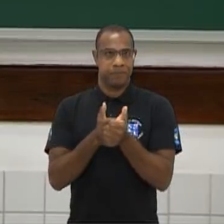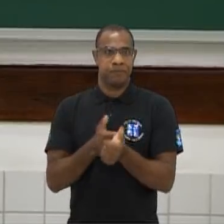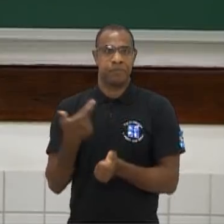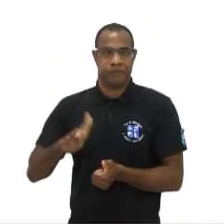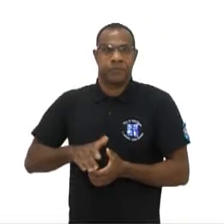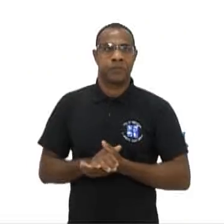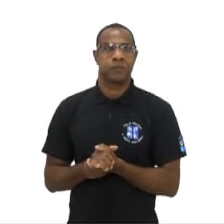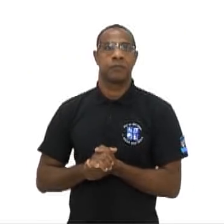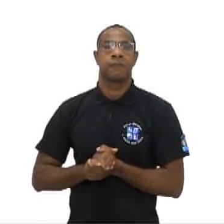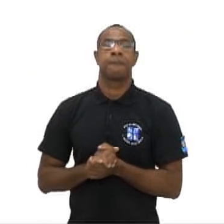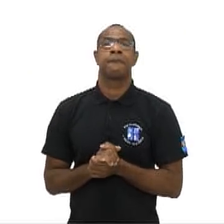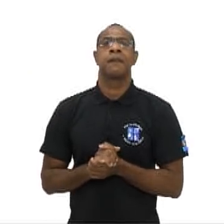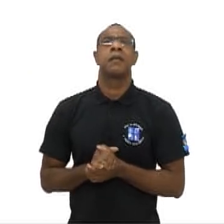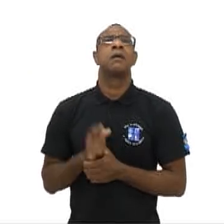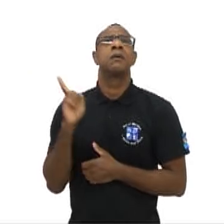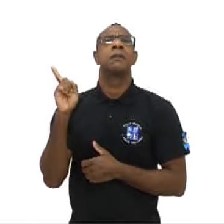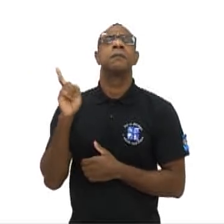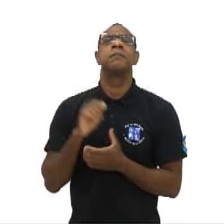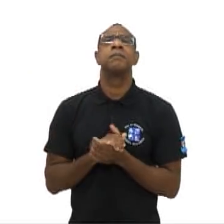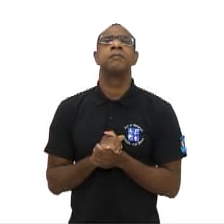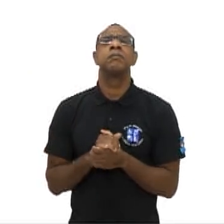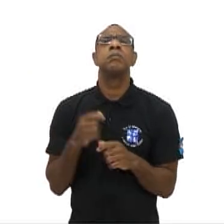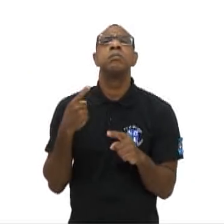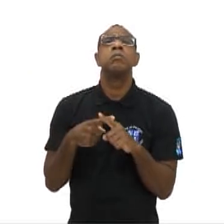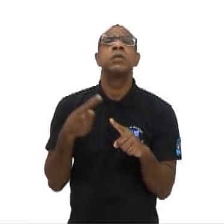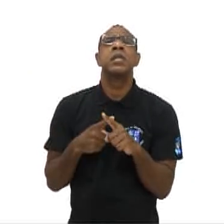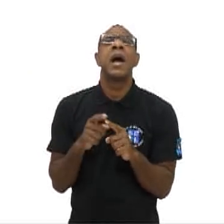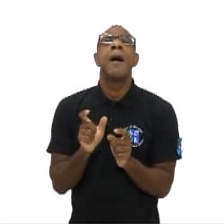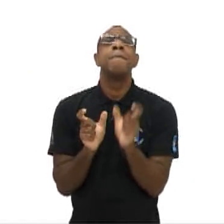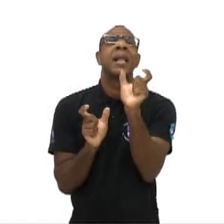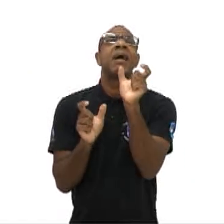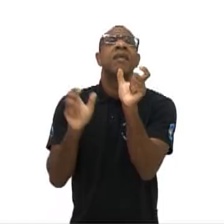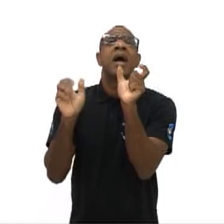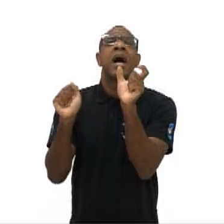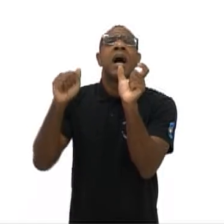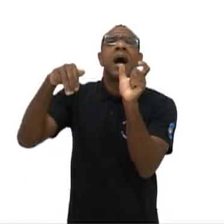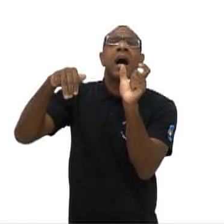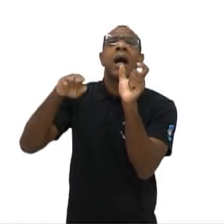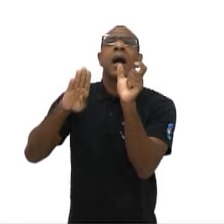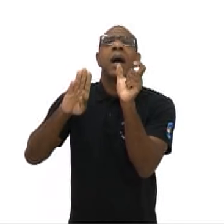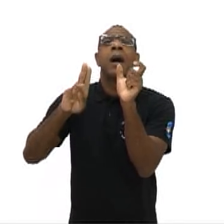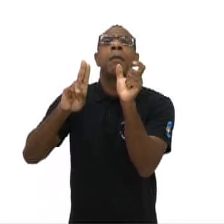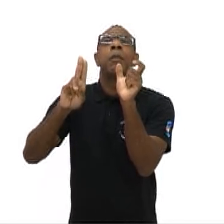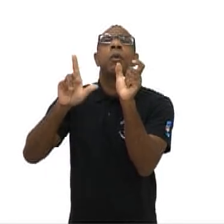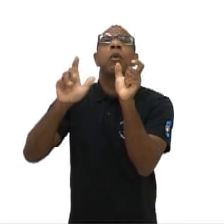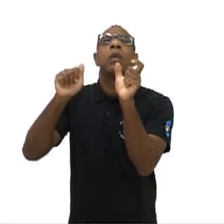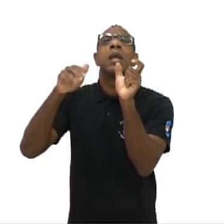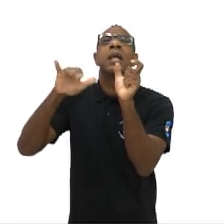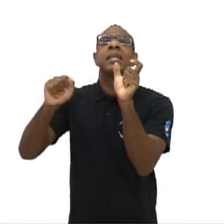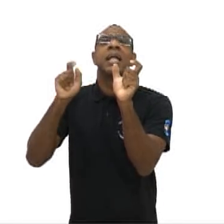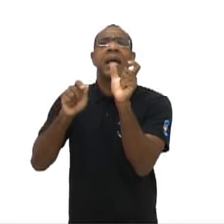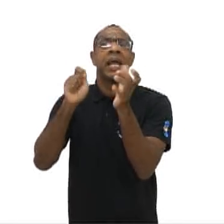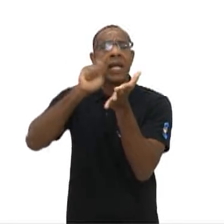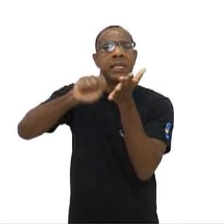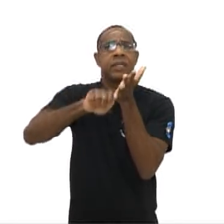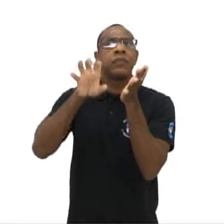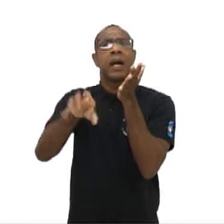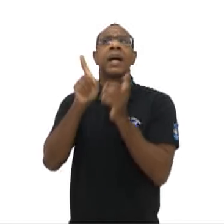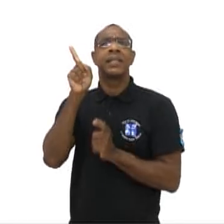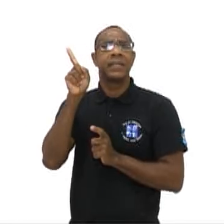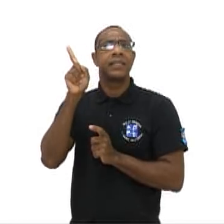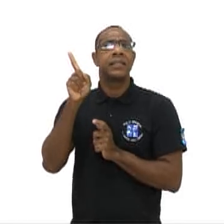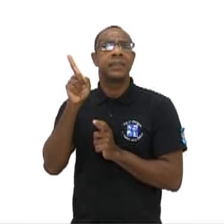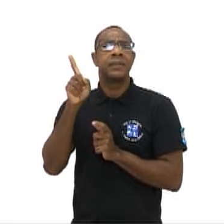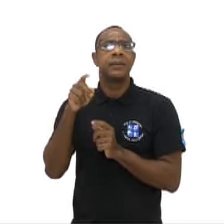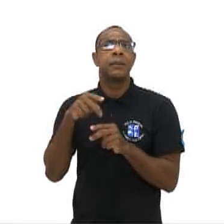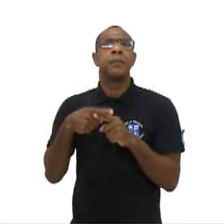novamente? Aqui, ó, terceiro quiz. Por que a palavra ambulância é escrita dessa maneira? Na letra A, para uma melhor